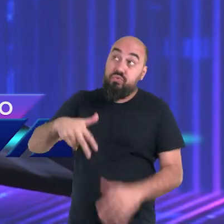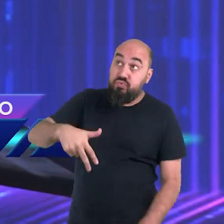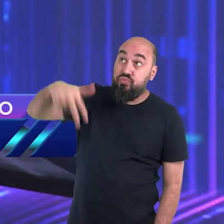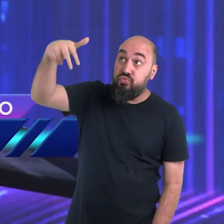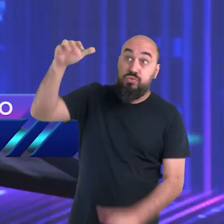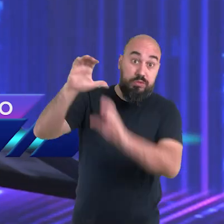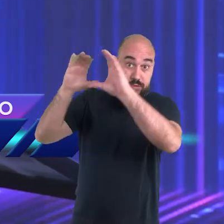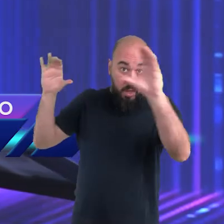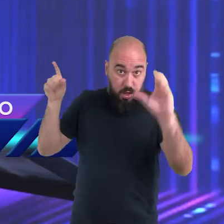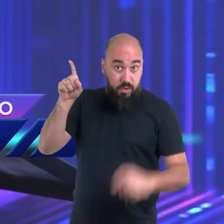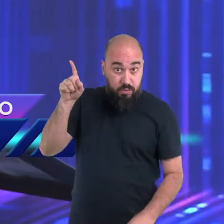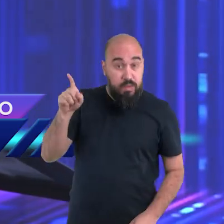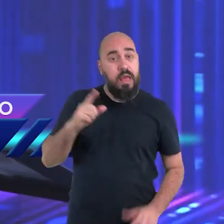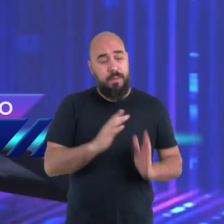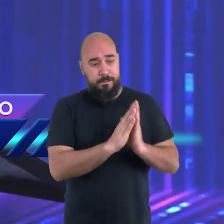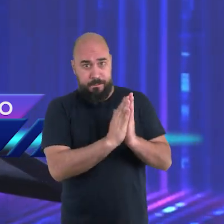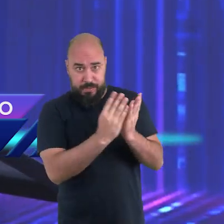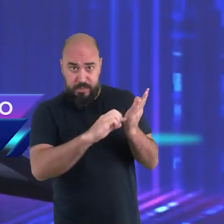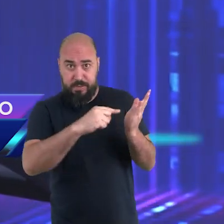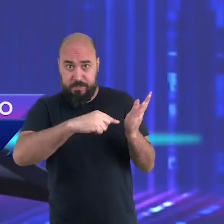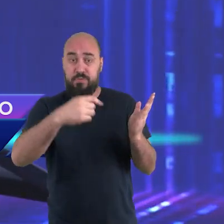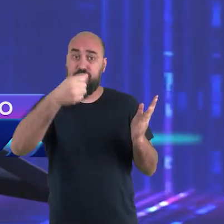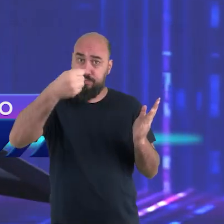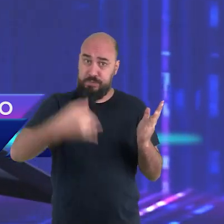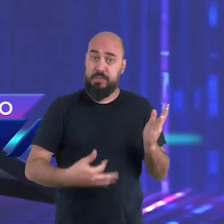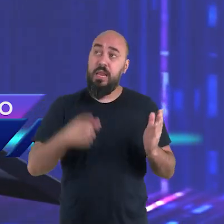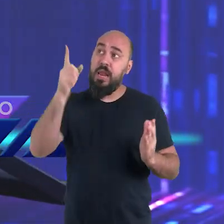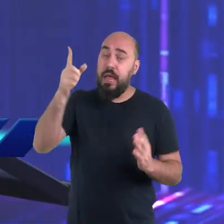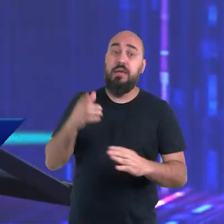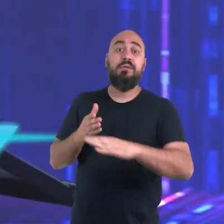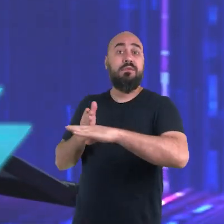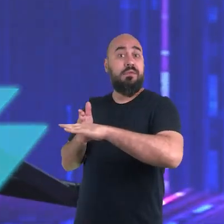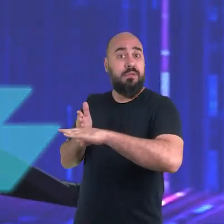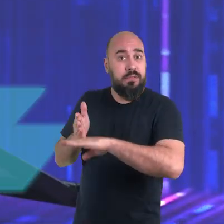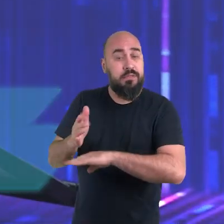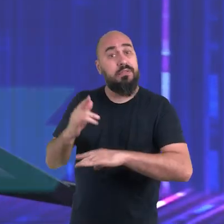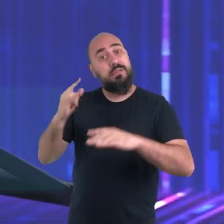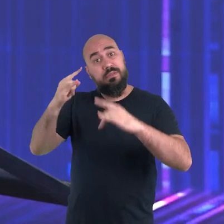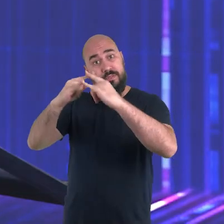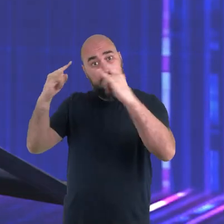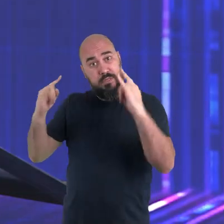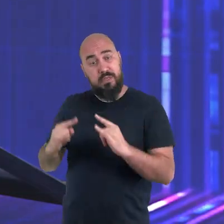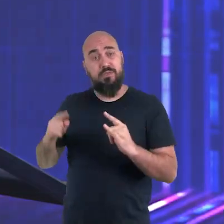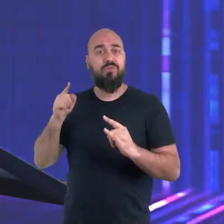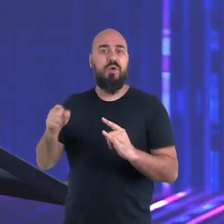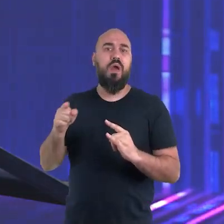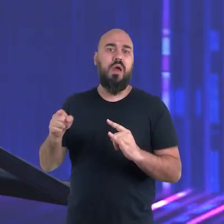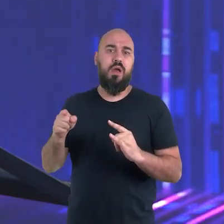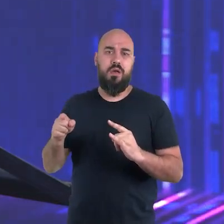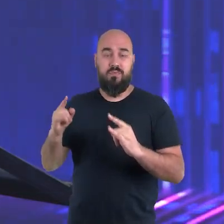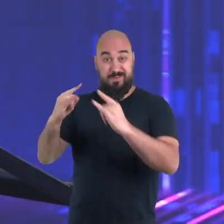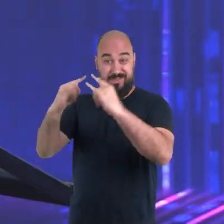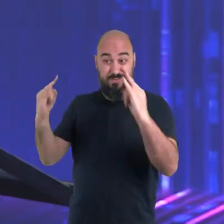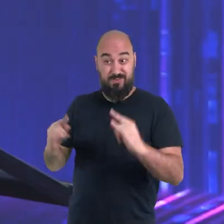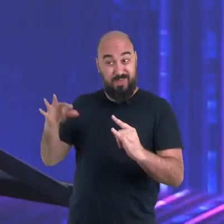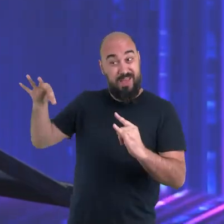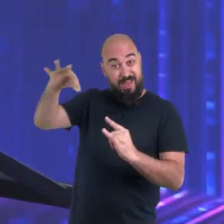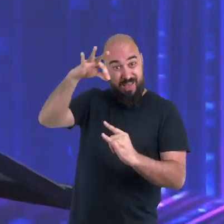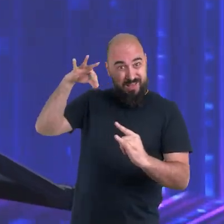ele assume o ministério. Lá no céu, Jesus também entra no santuário celestial. Neste santuário que